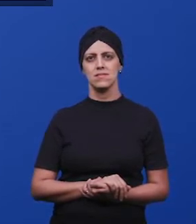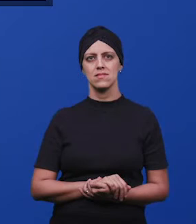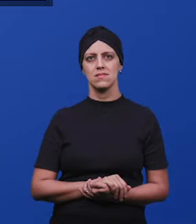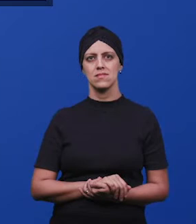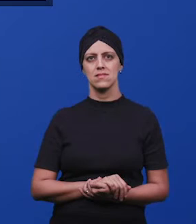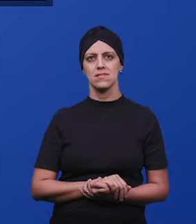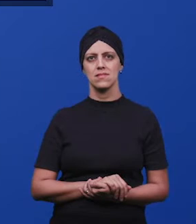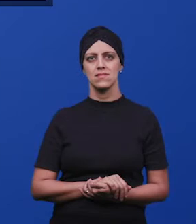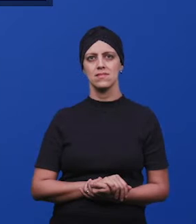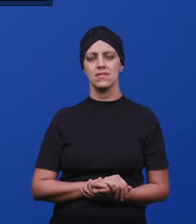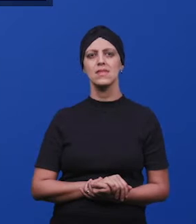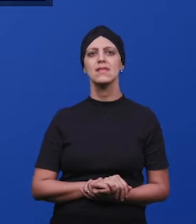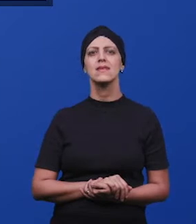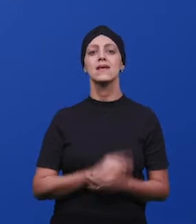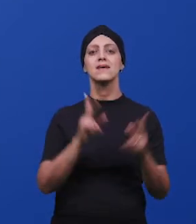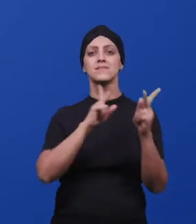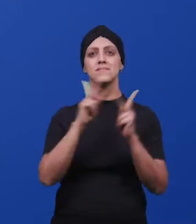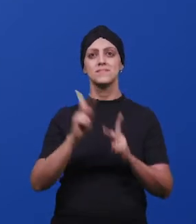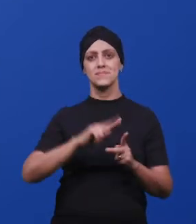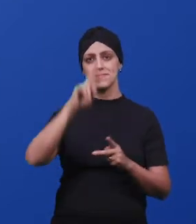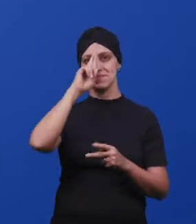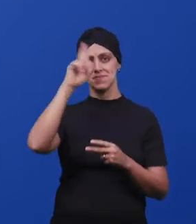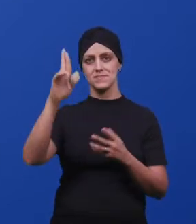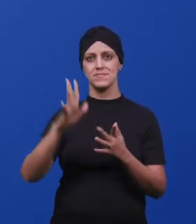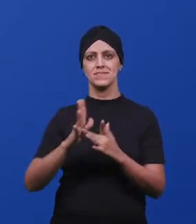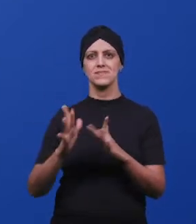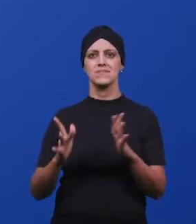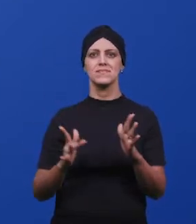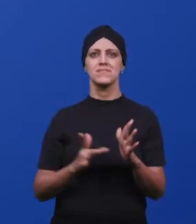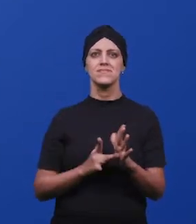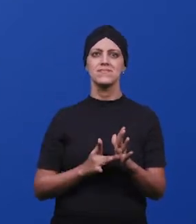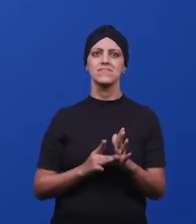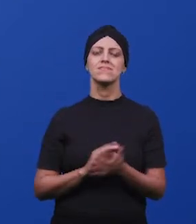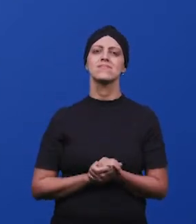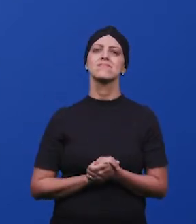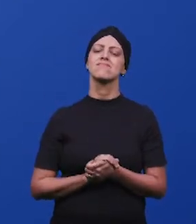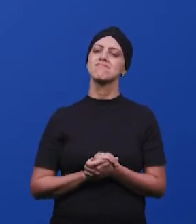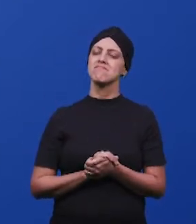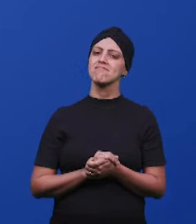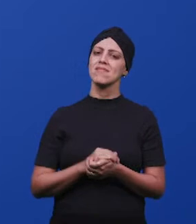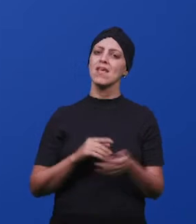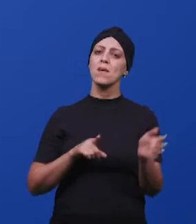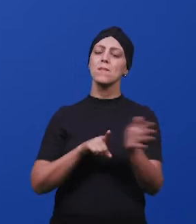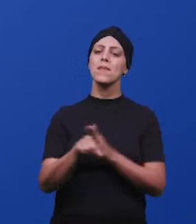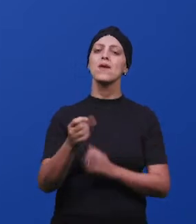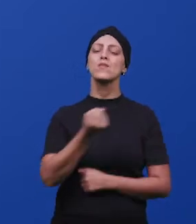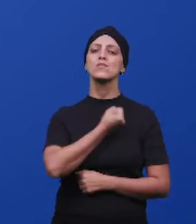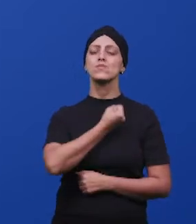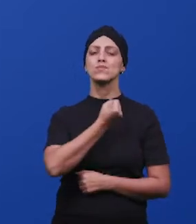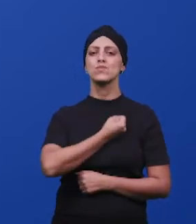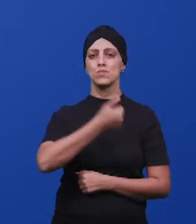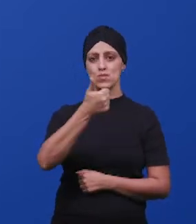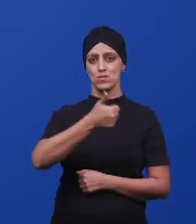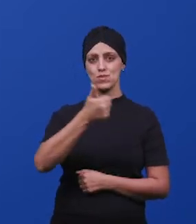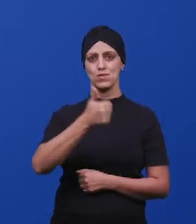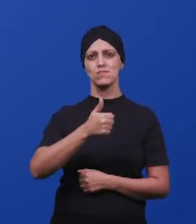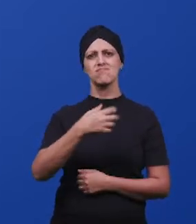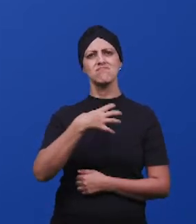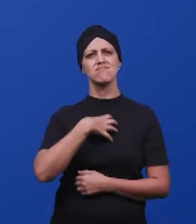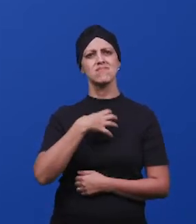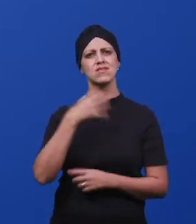o Senhor Jesus. Amém? A paz do Senhor Jesus, contribuição para a pergunta número 1, né, o